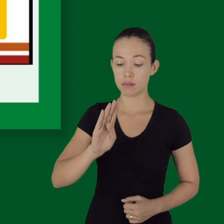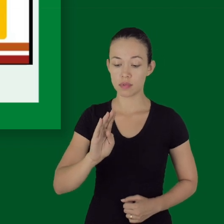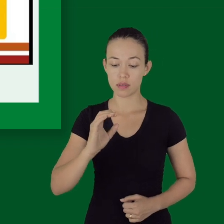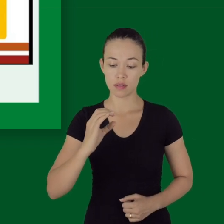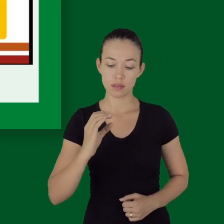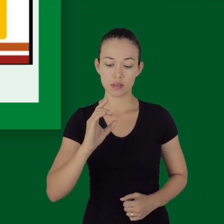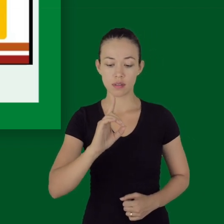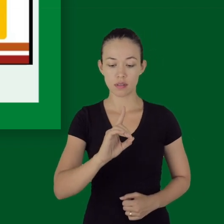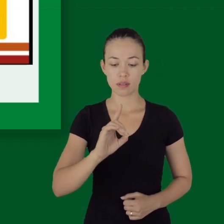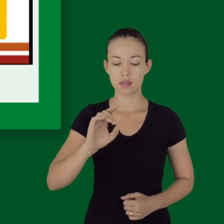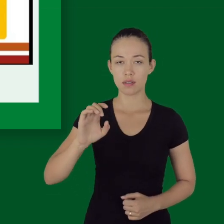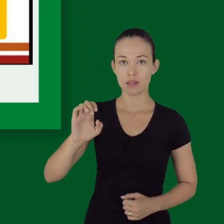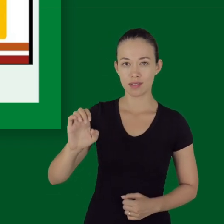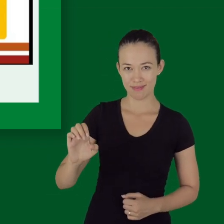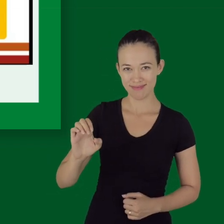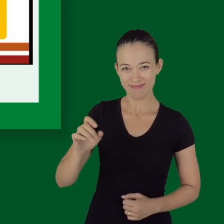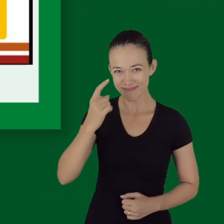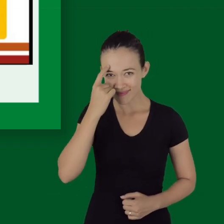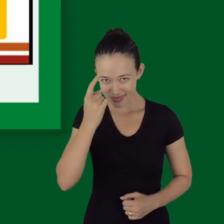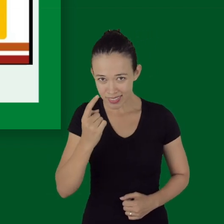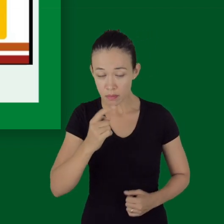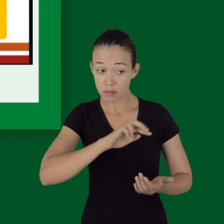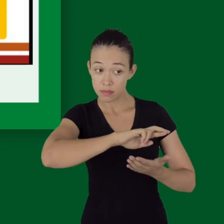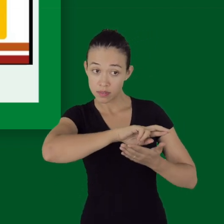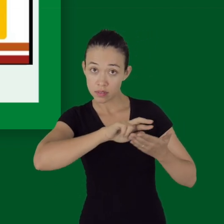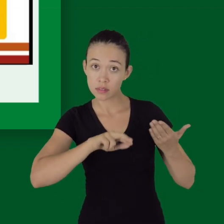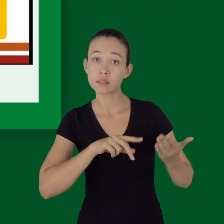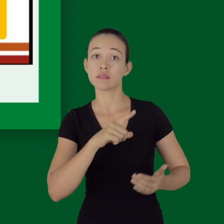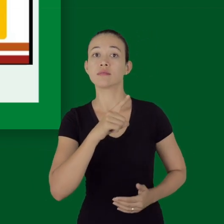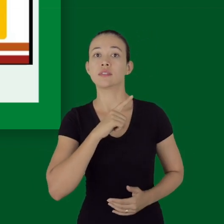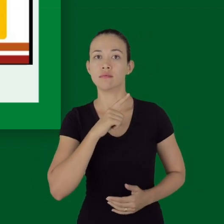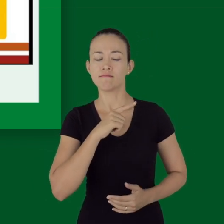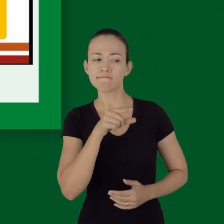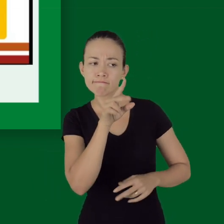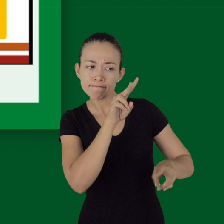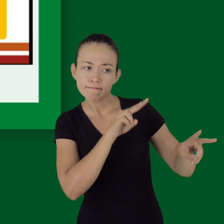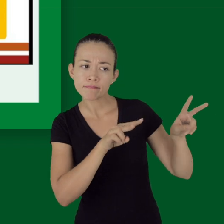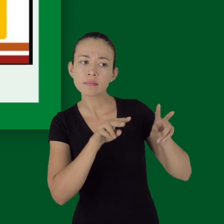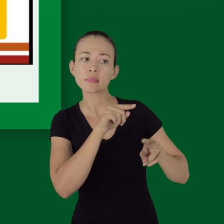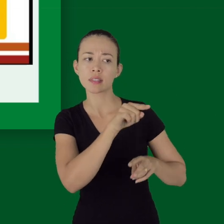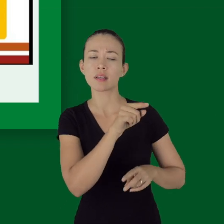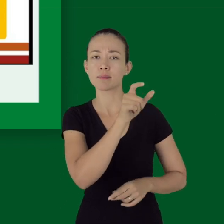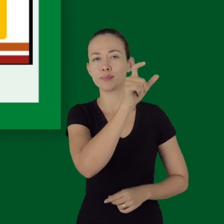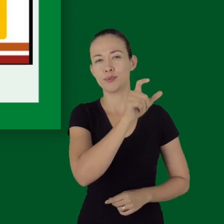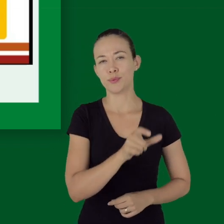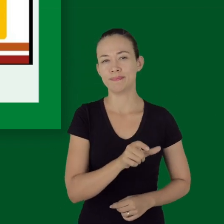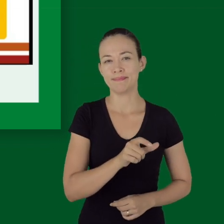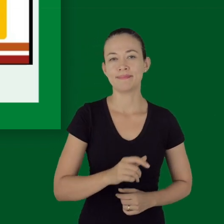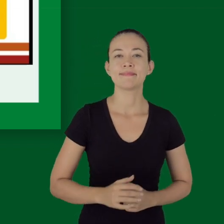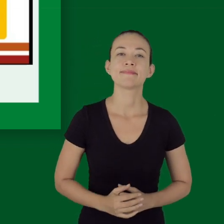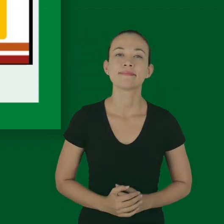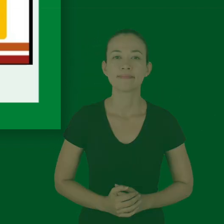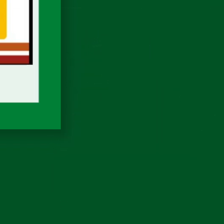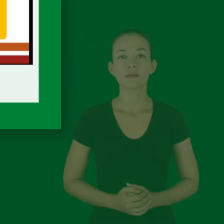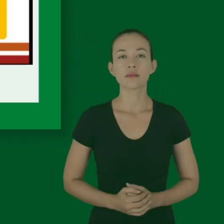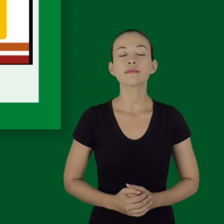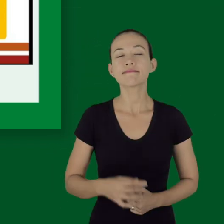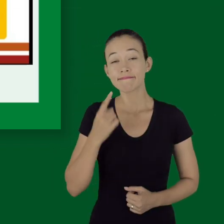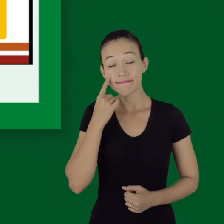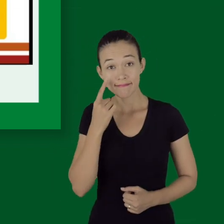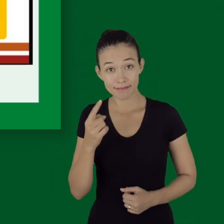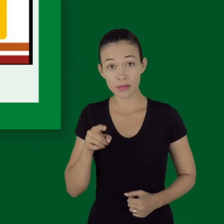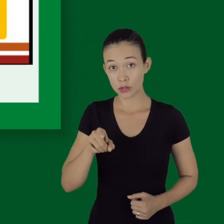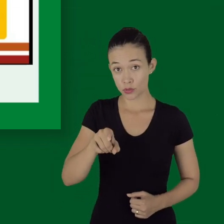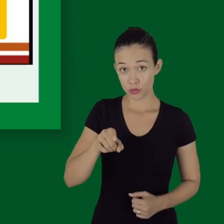lesões sanguinantes. Então, tem para qualquer paciente vítima de trauma, a abordagem dentro desse mnemônico. Por quê? Porque esse mnemônico